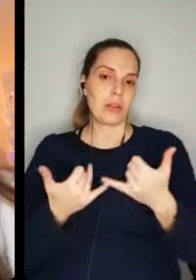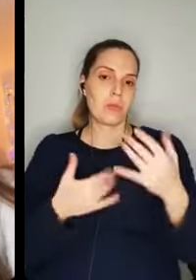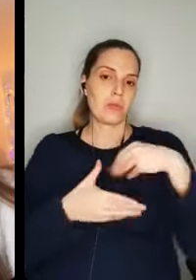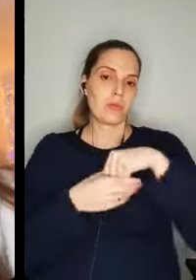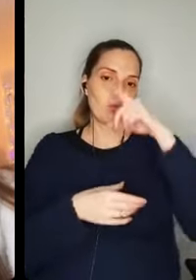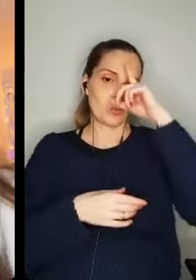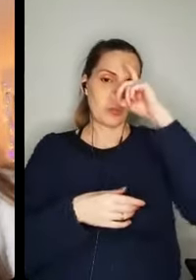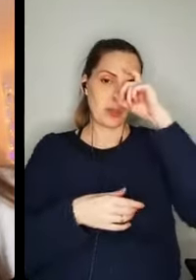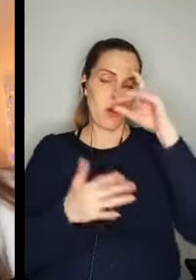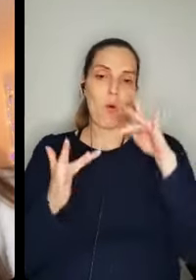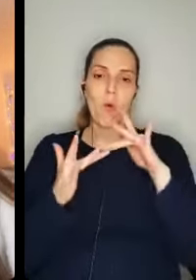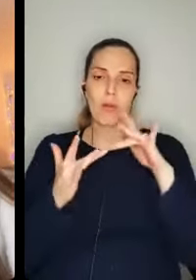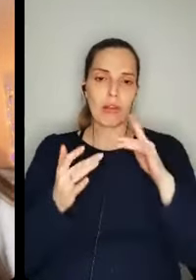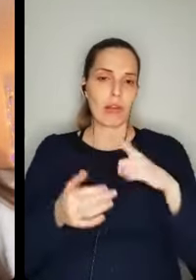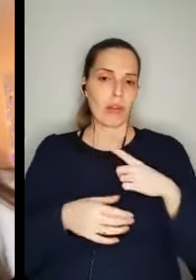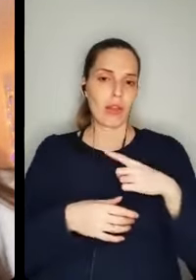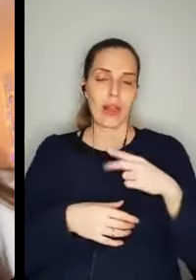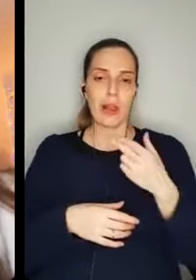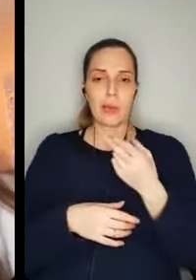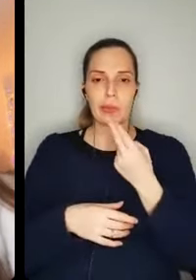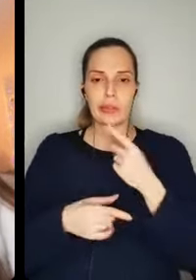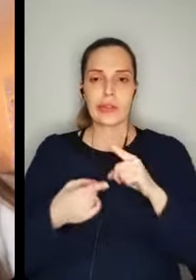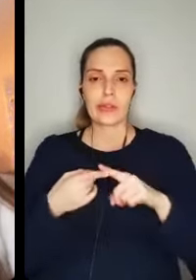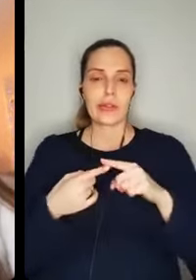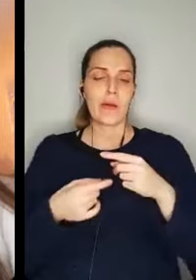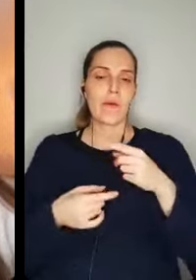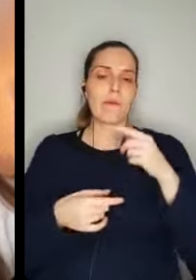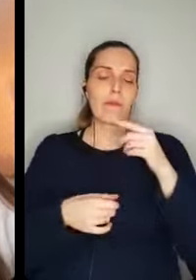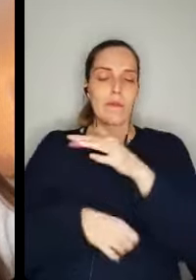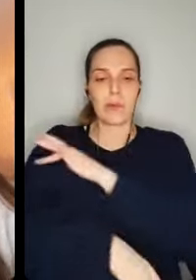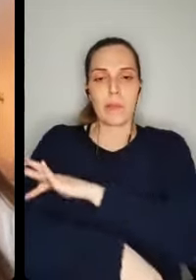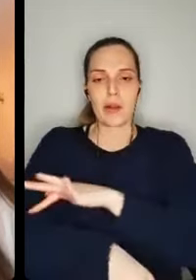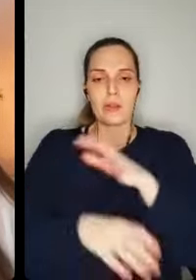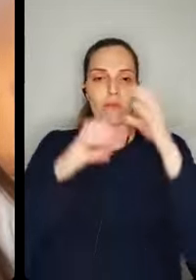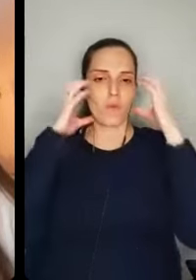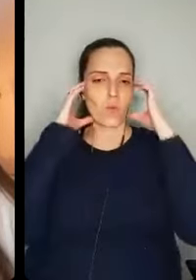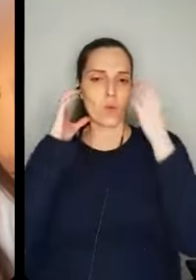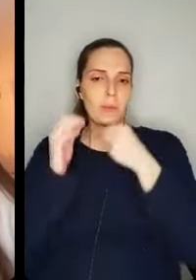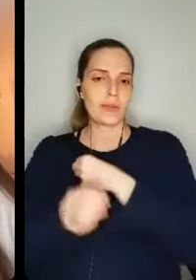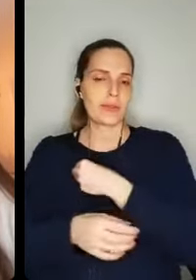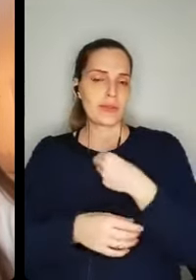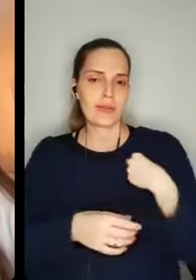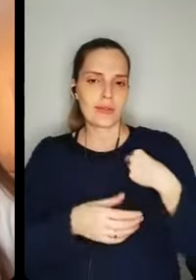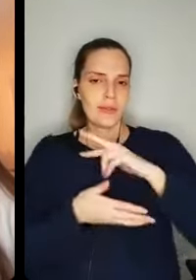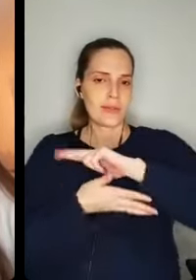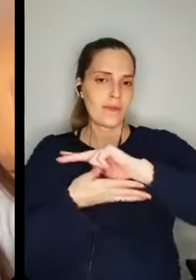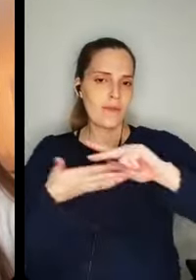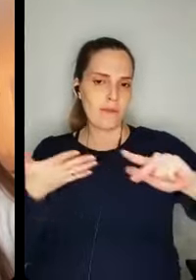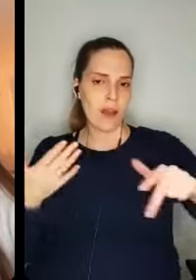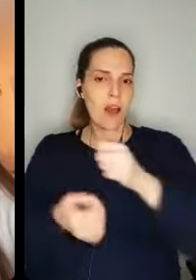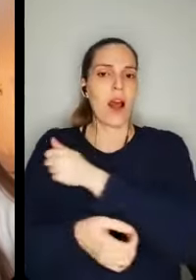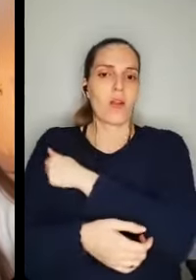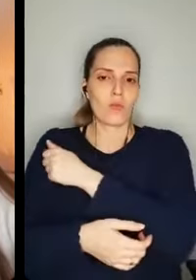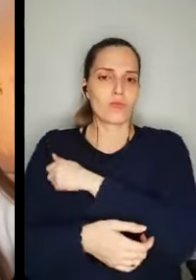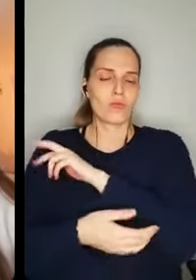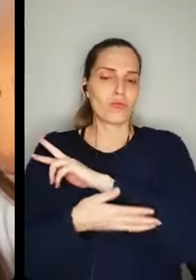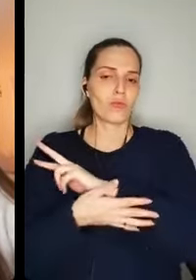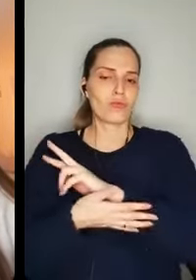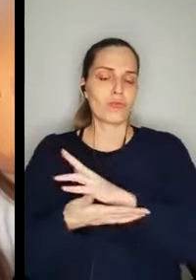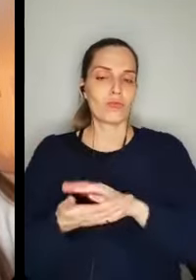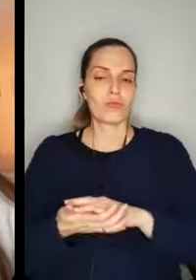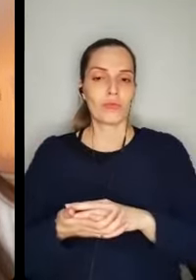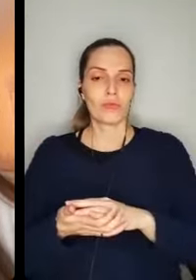hospital, entro em contato com aluno de nutrição, farmácia, fono, medicina. Então, acho que existem, sim, possibilidades da